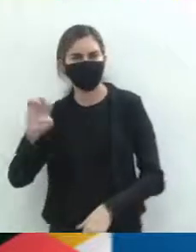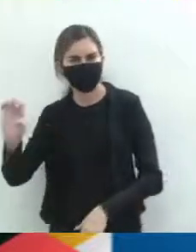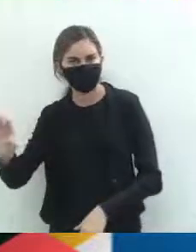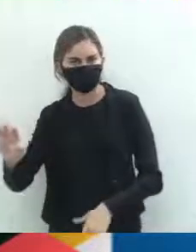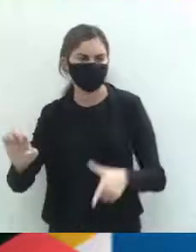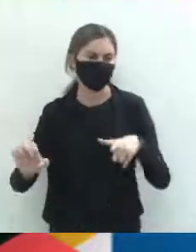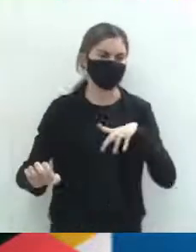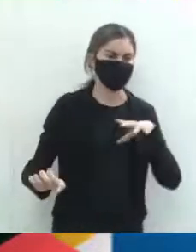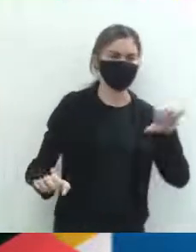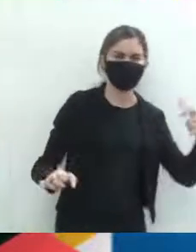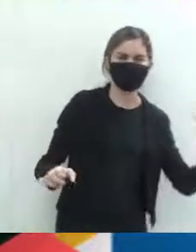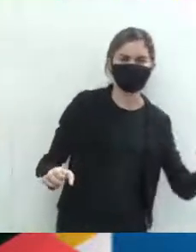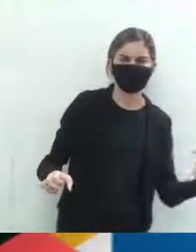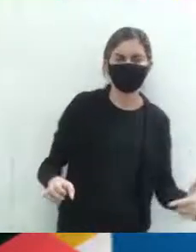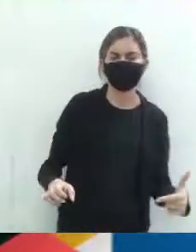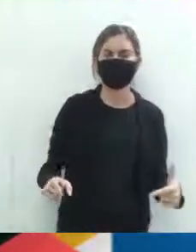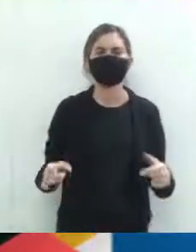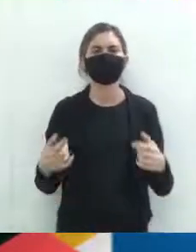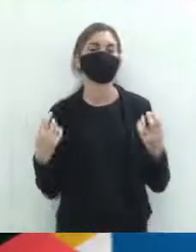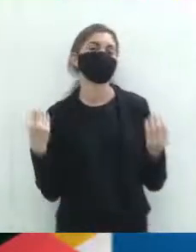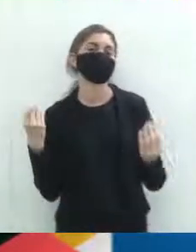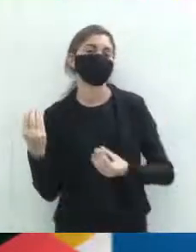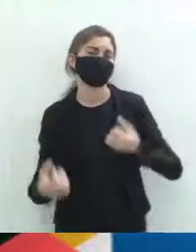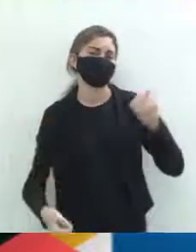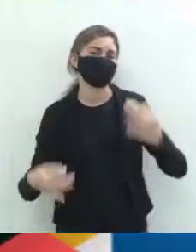agir de outra maneira não é ético.